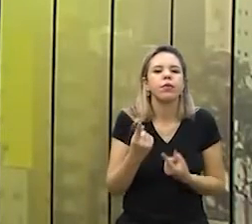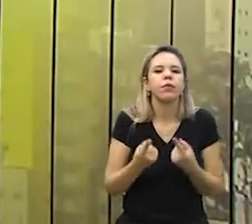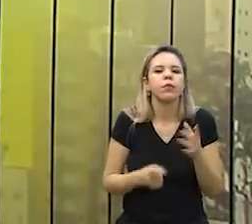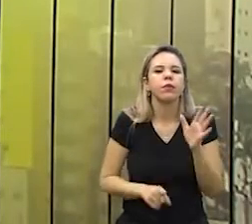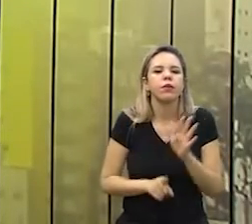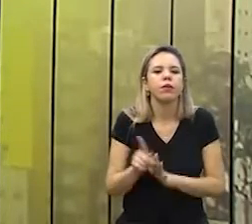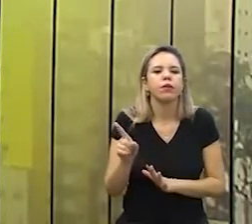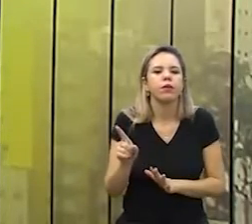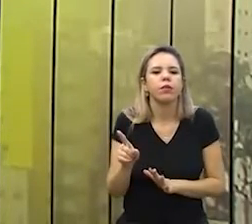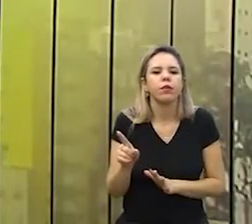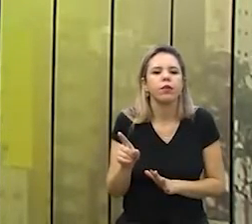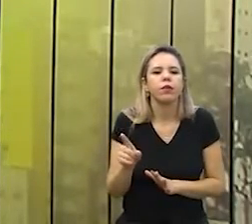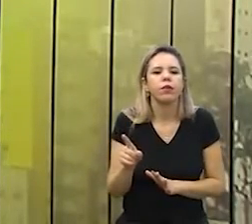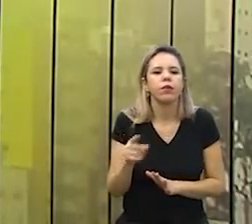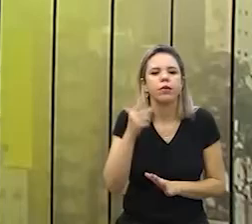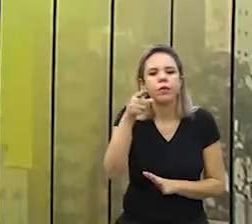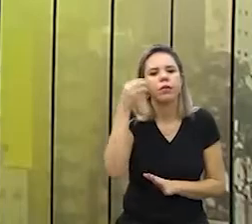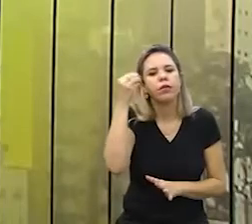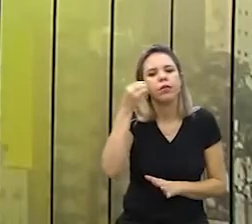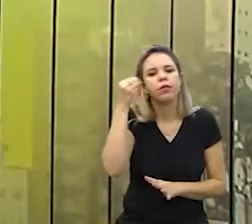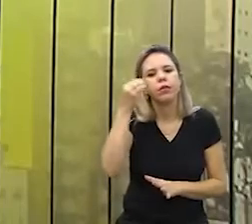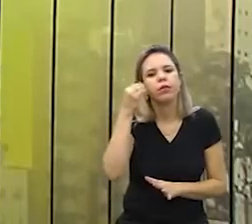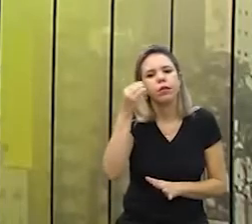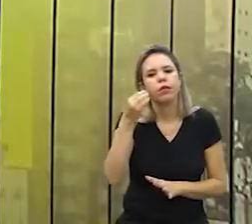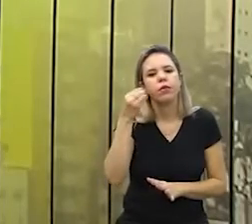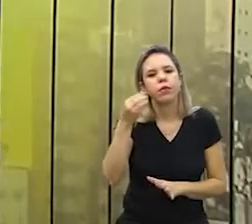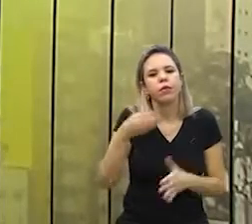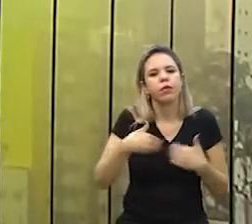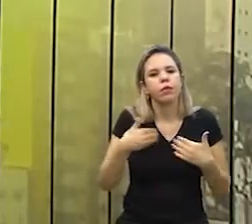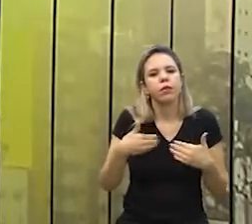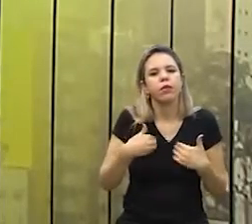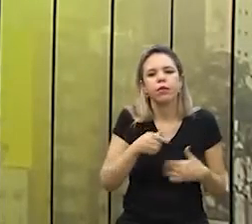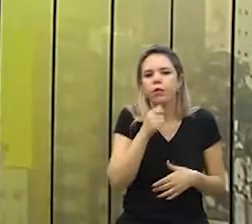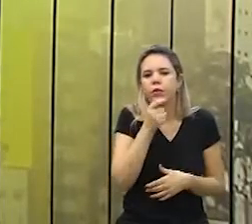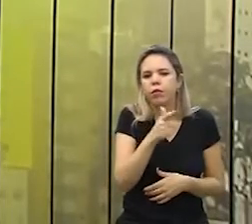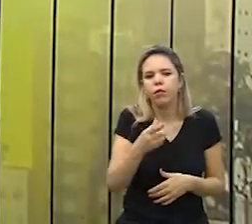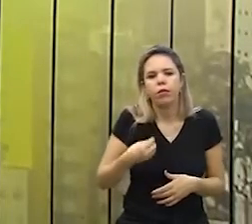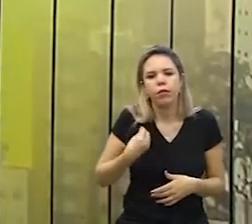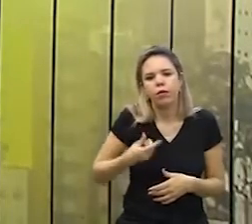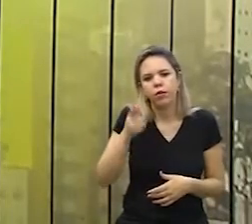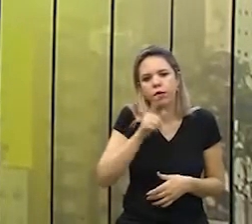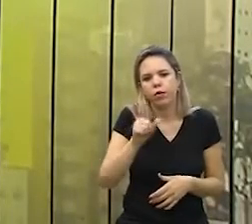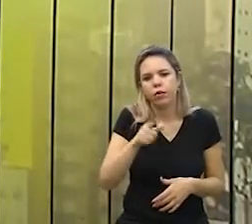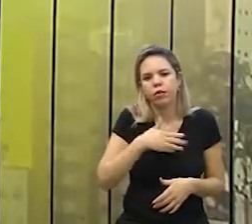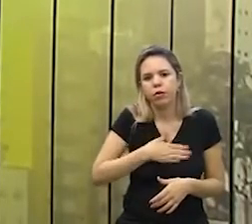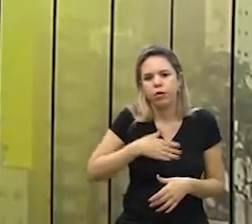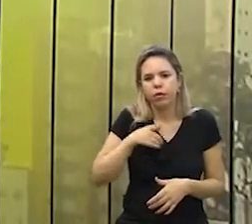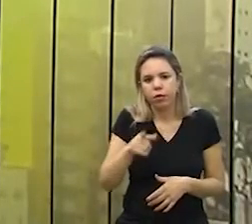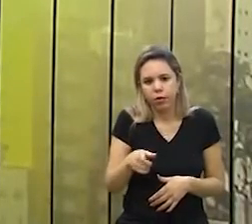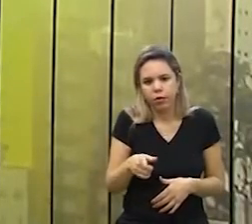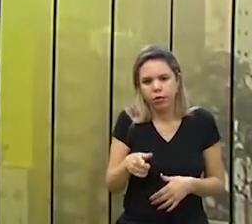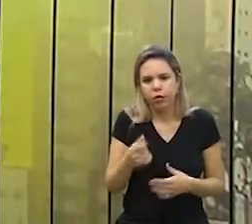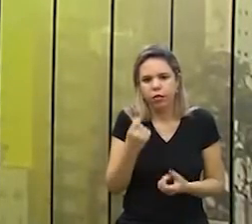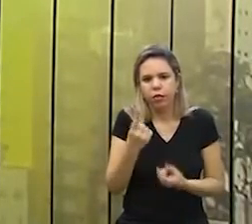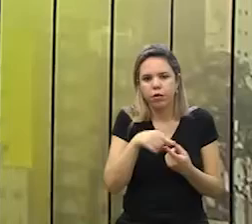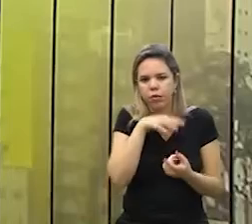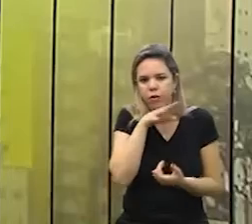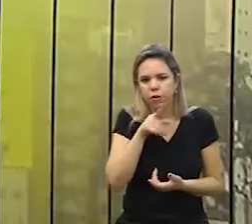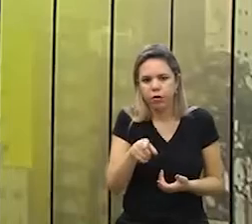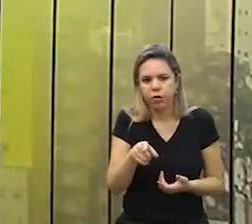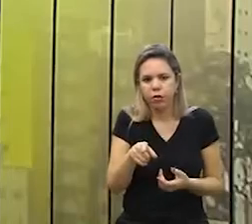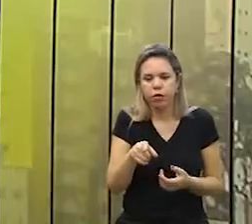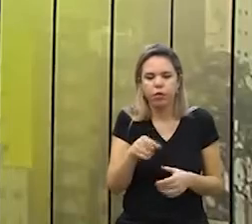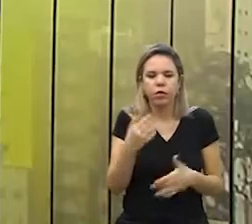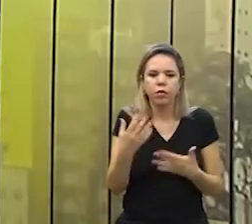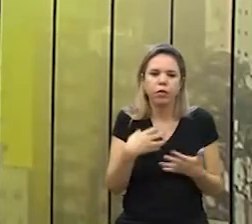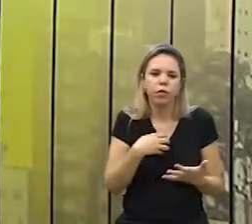últimas perguntas é, tem alguma experiência, alguma aventura que você ainda não viveu, que você gostaria? E algum animal que, por